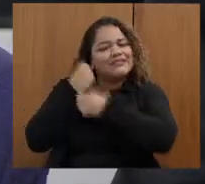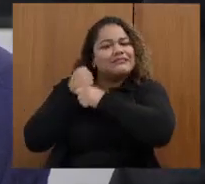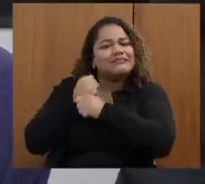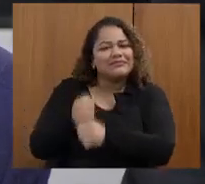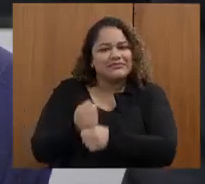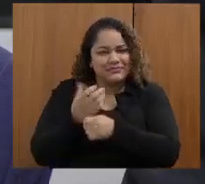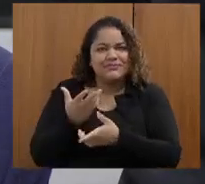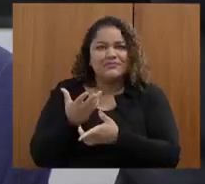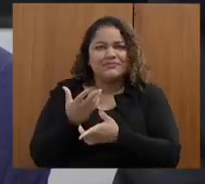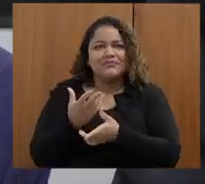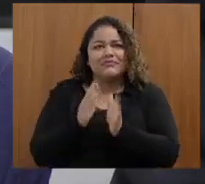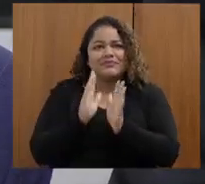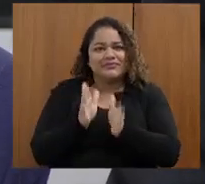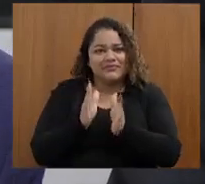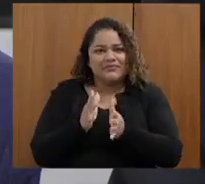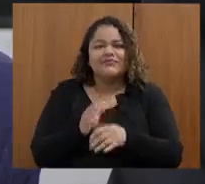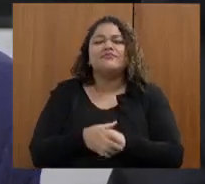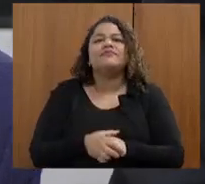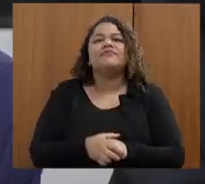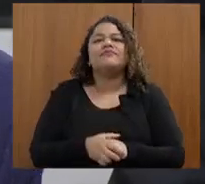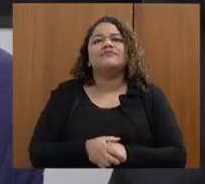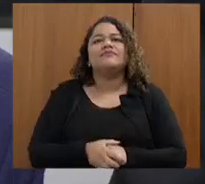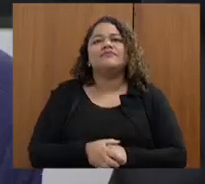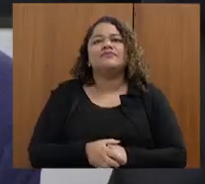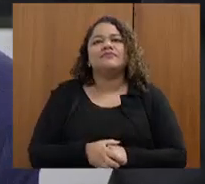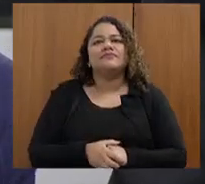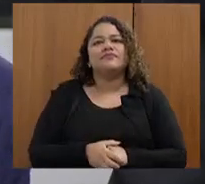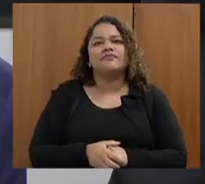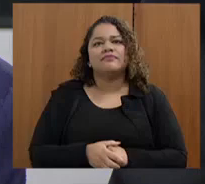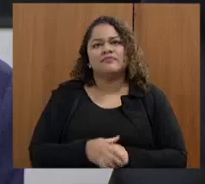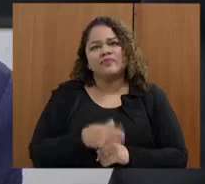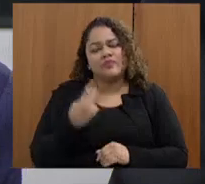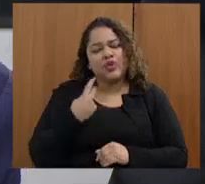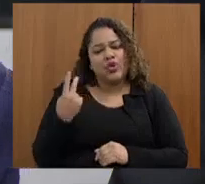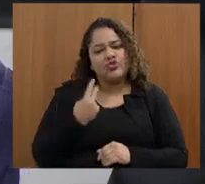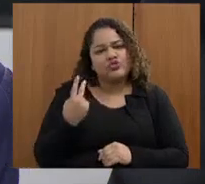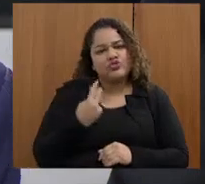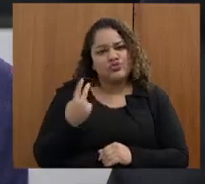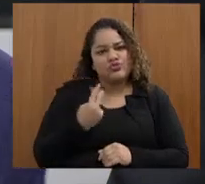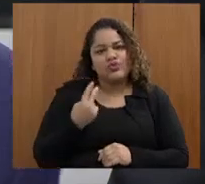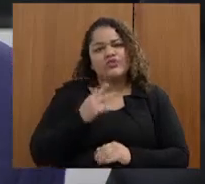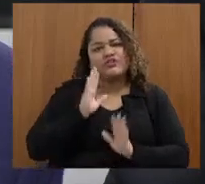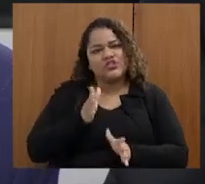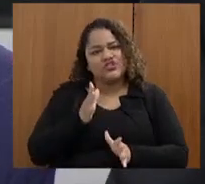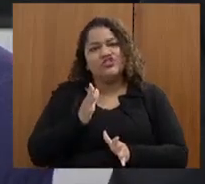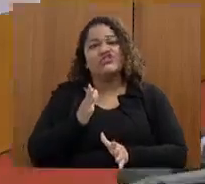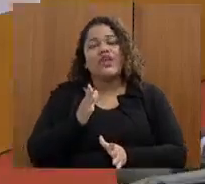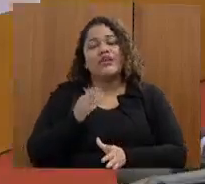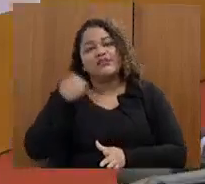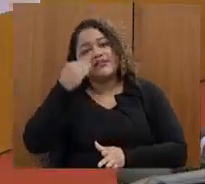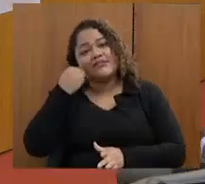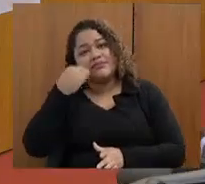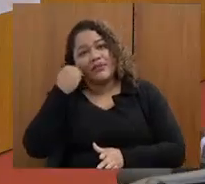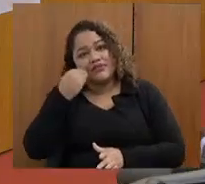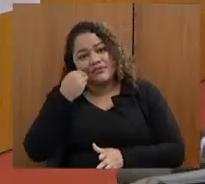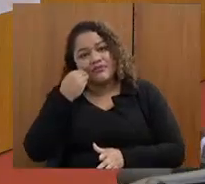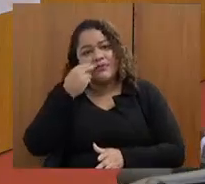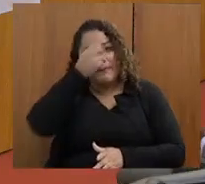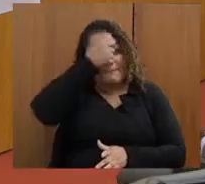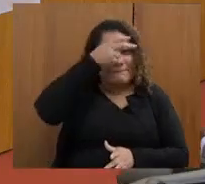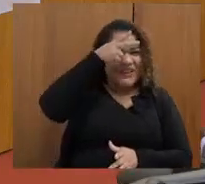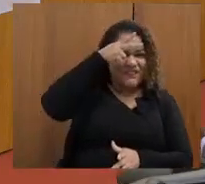mandato ele tem um pouquinho mais do que eu aqui mas nós dois Vivemos os dois lados da moeda né vivemos Prefeito